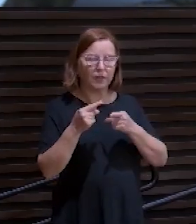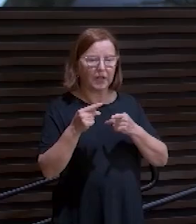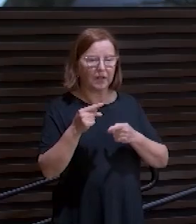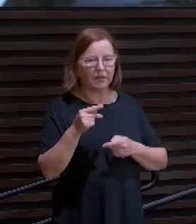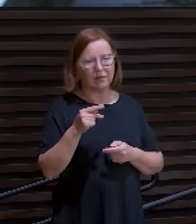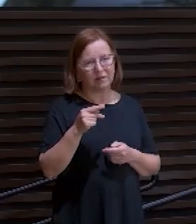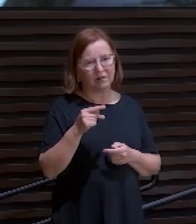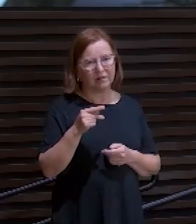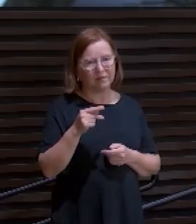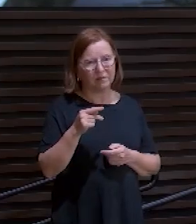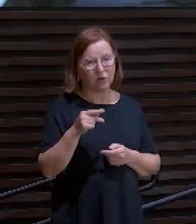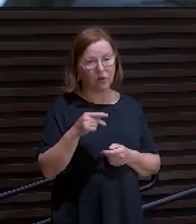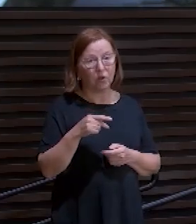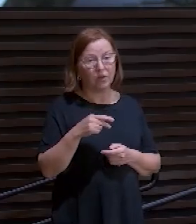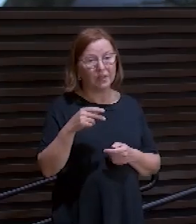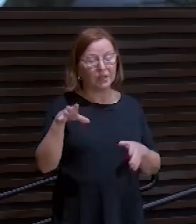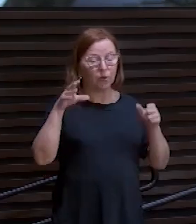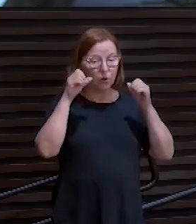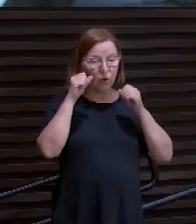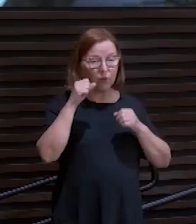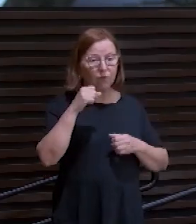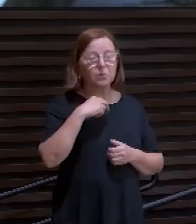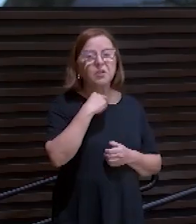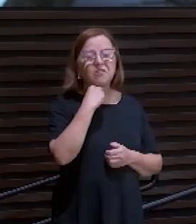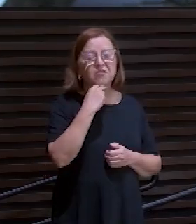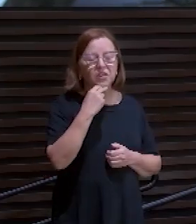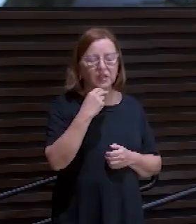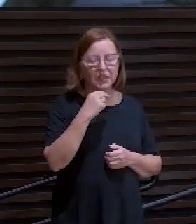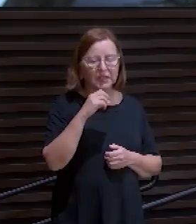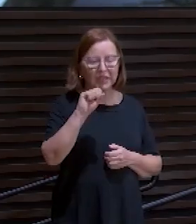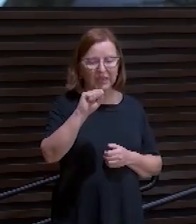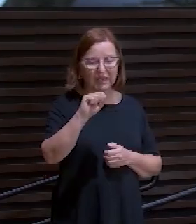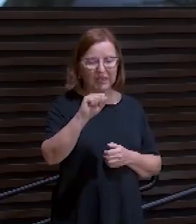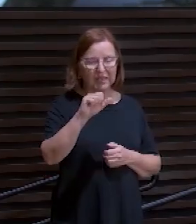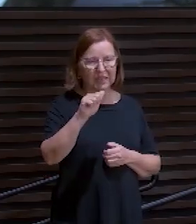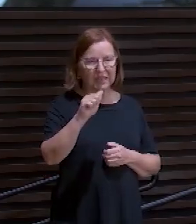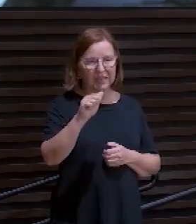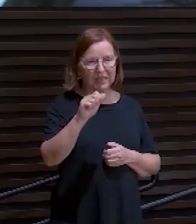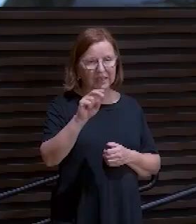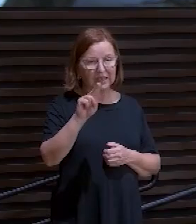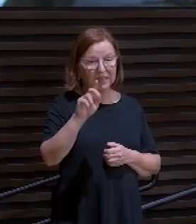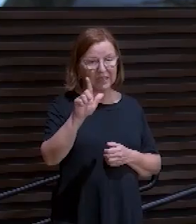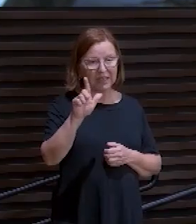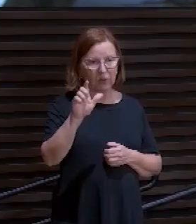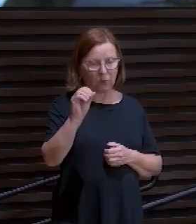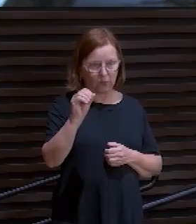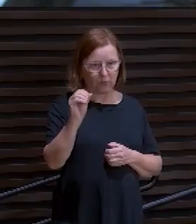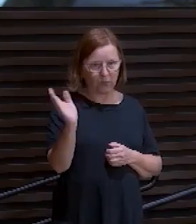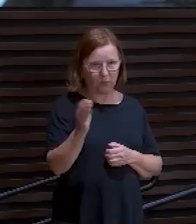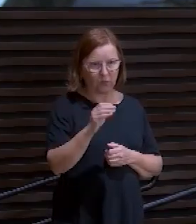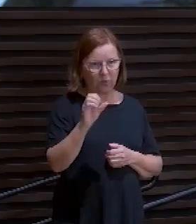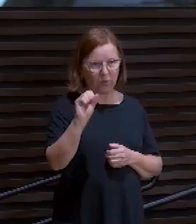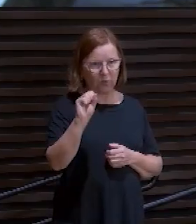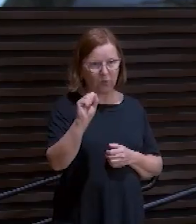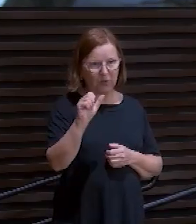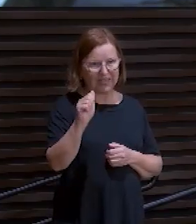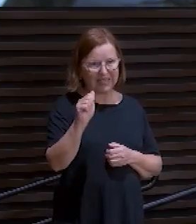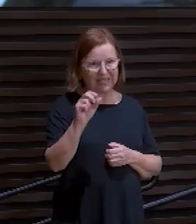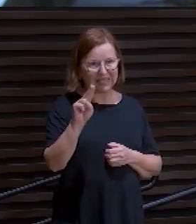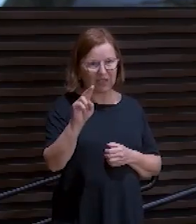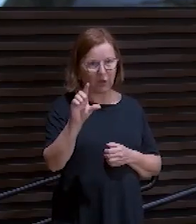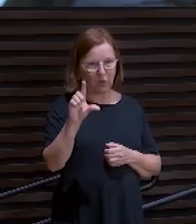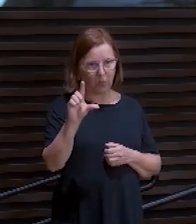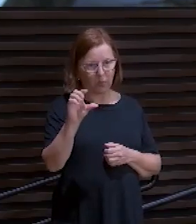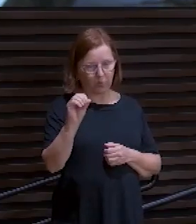que tu me persegues? Eu sou Jesus Cristo, a quem tu